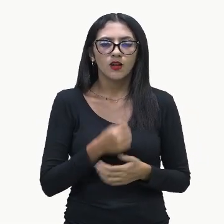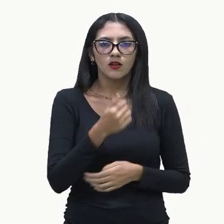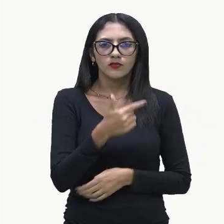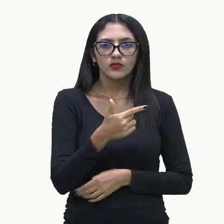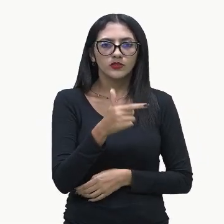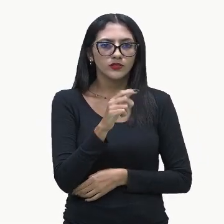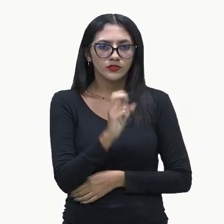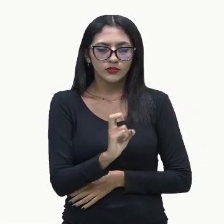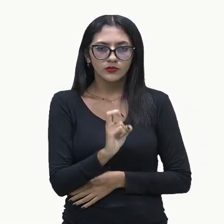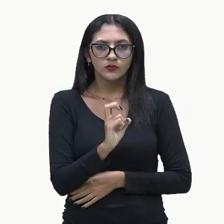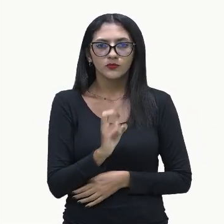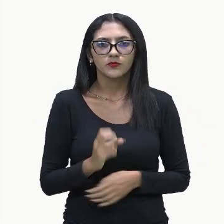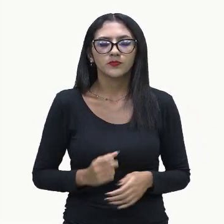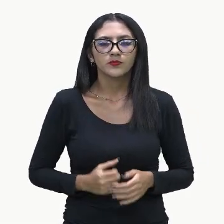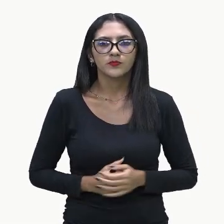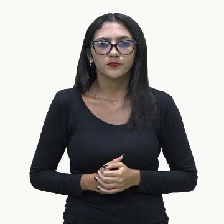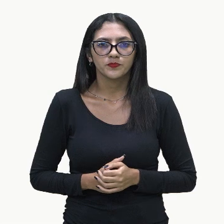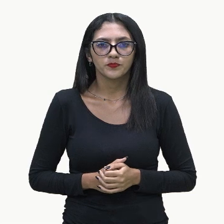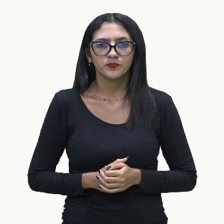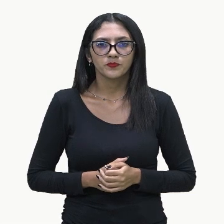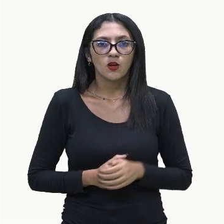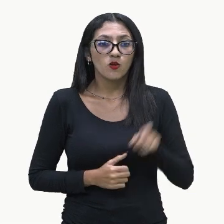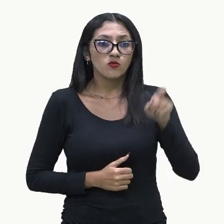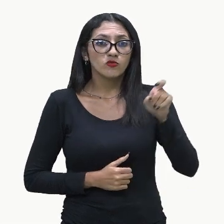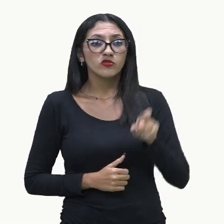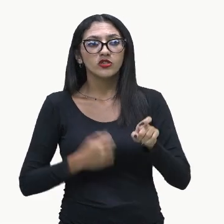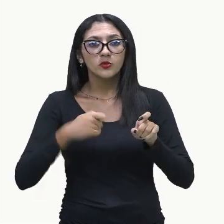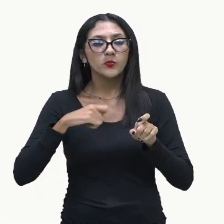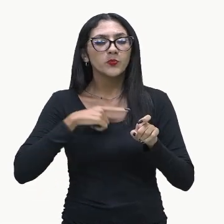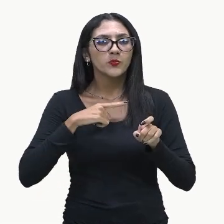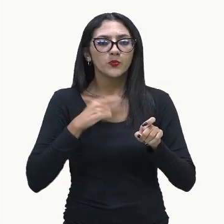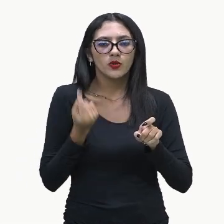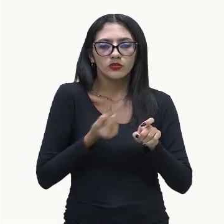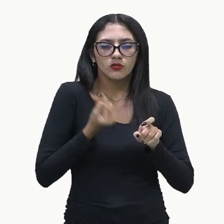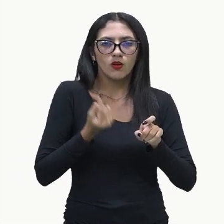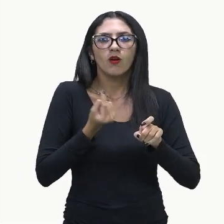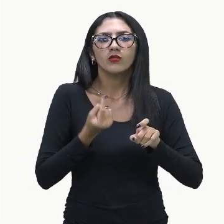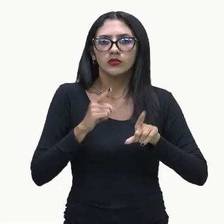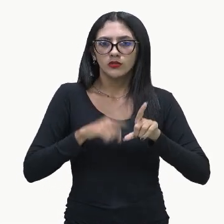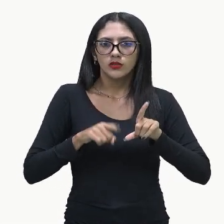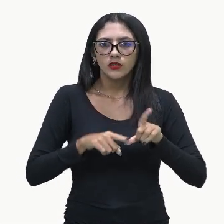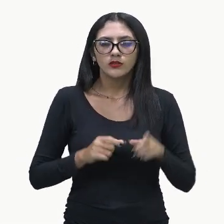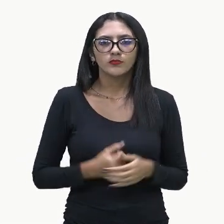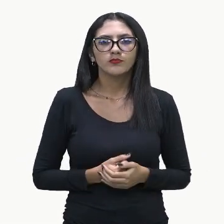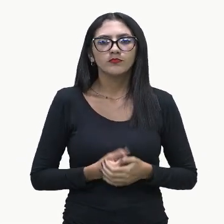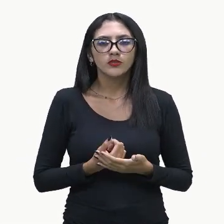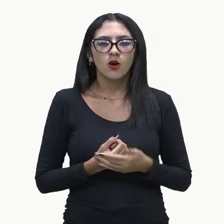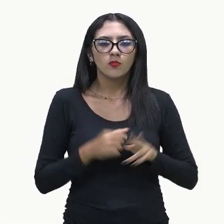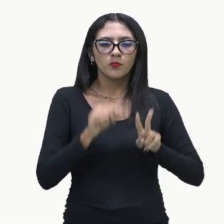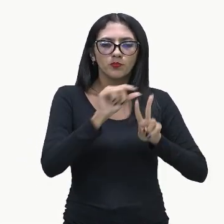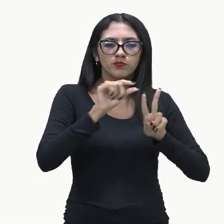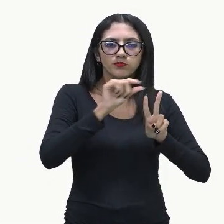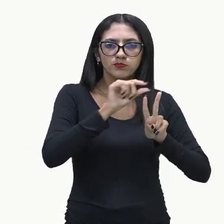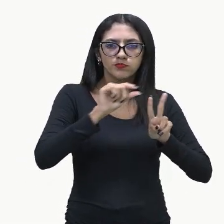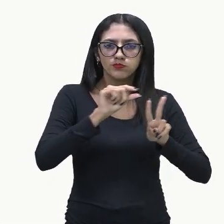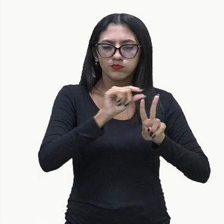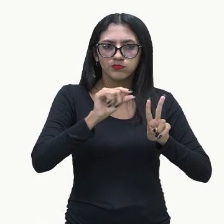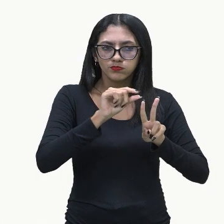25. Eu tenho que deixar o meu x sozinho, então o ao quadrado vai passar para o outro lado em